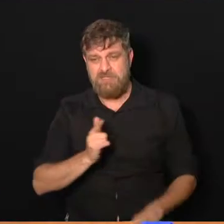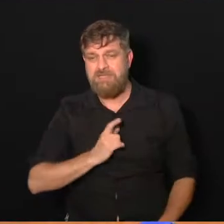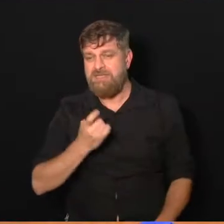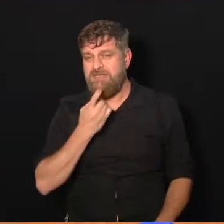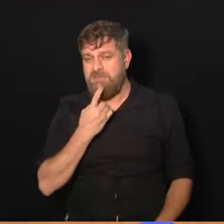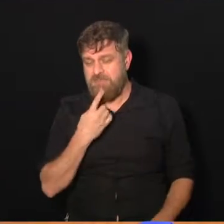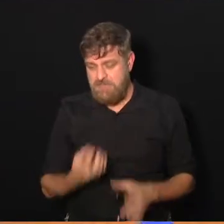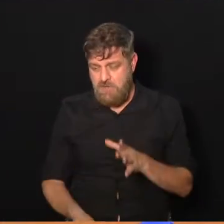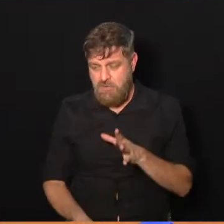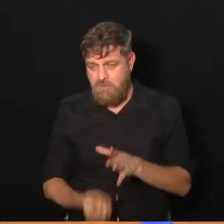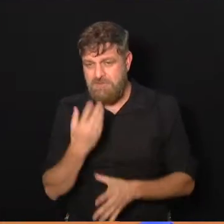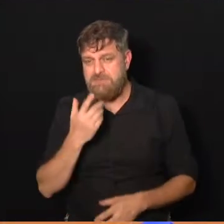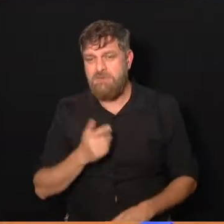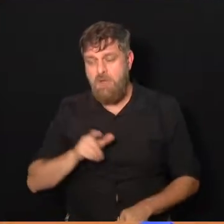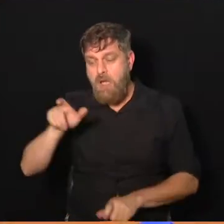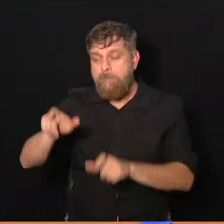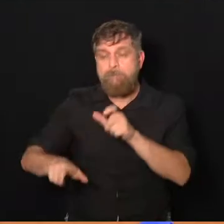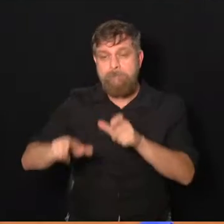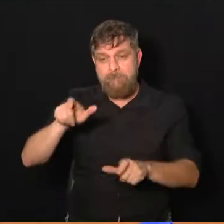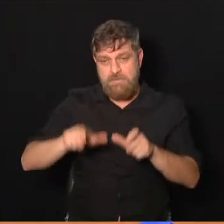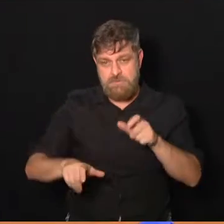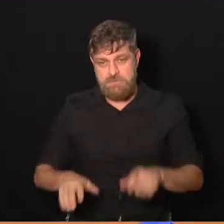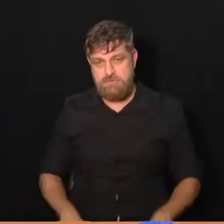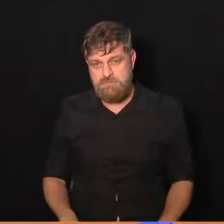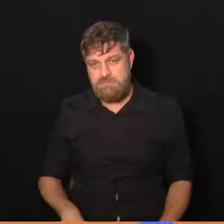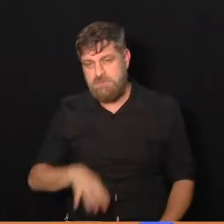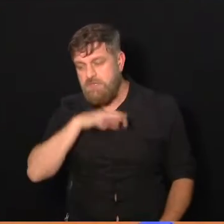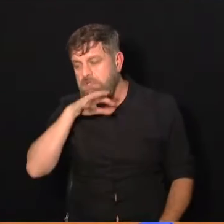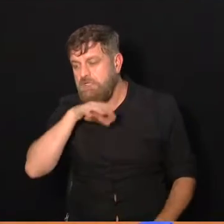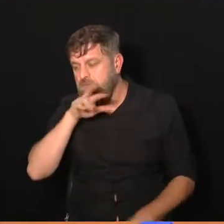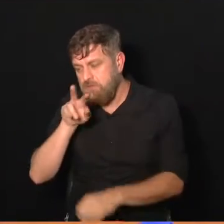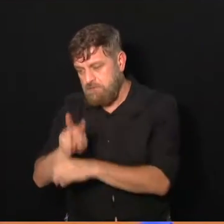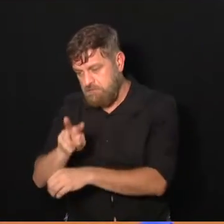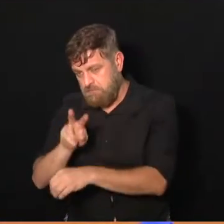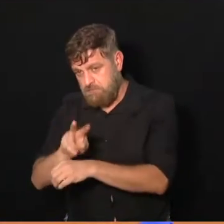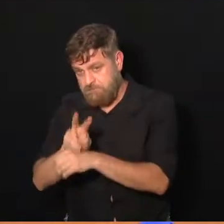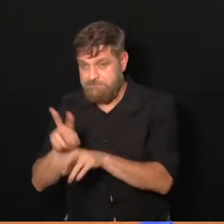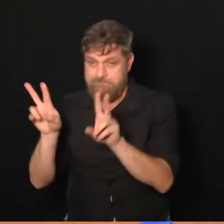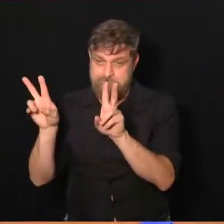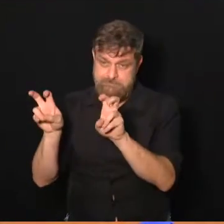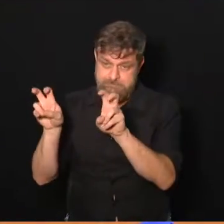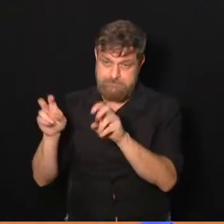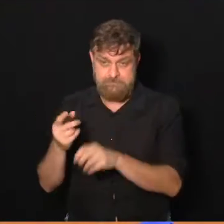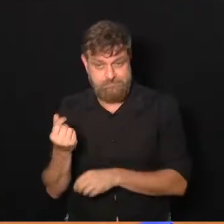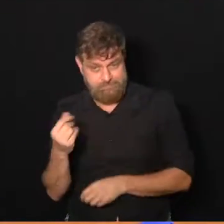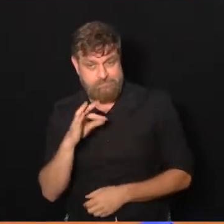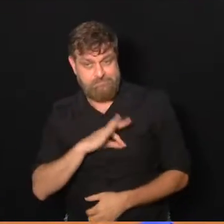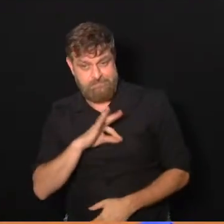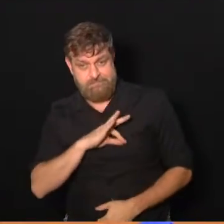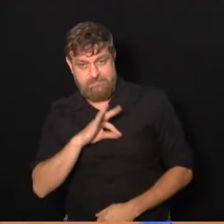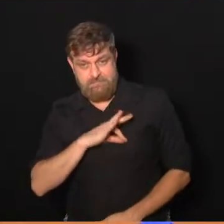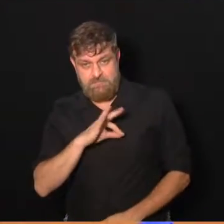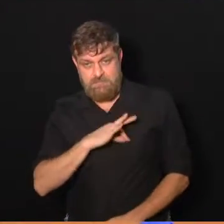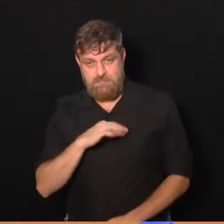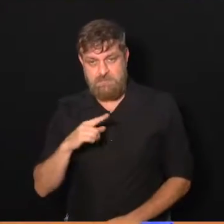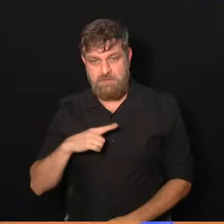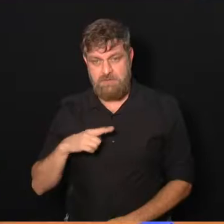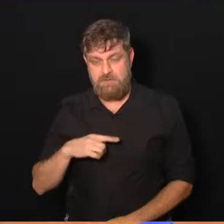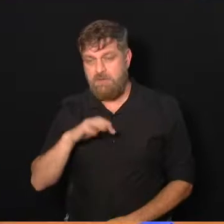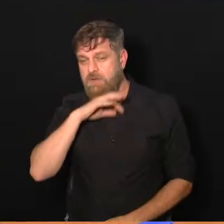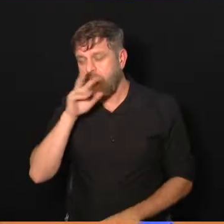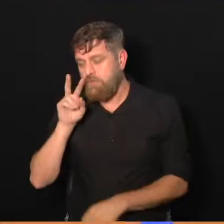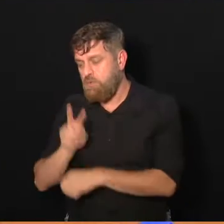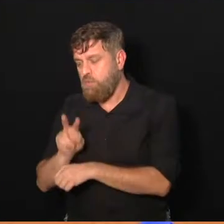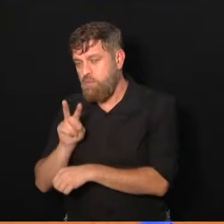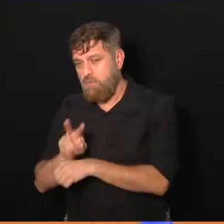Campinas de pessoas que são protetoras ou protetoras entre aspas, que vivem disso e ficam tomando conta de